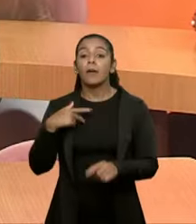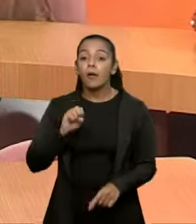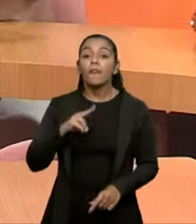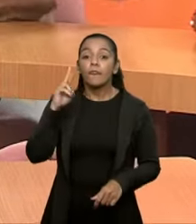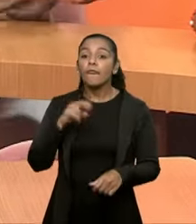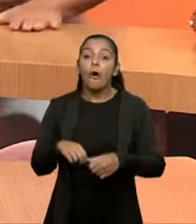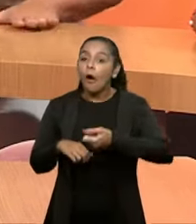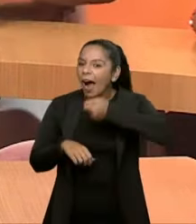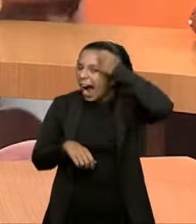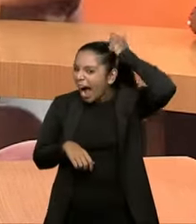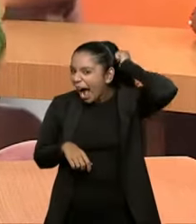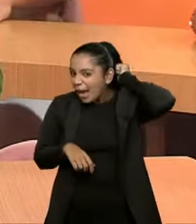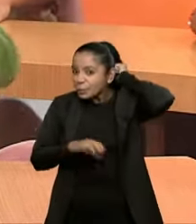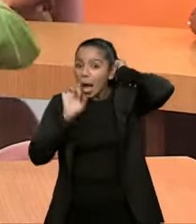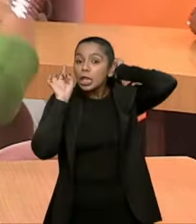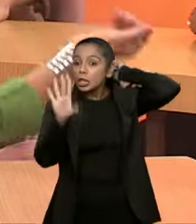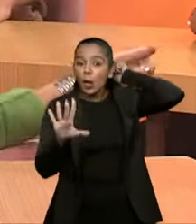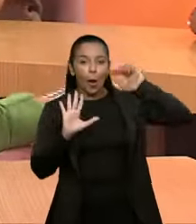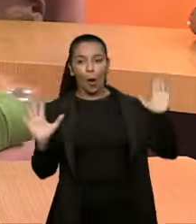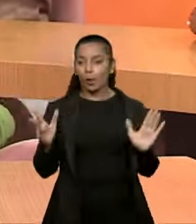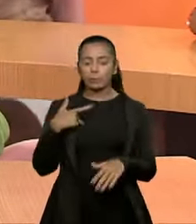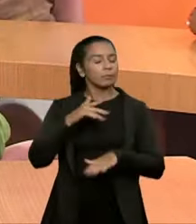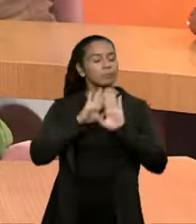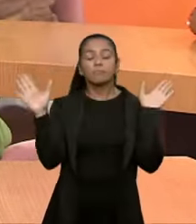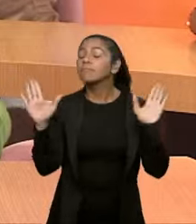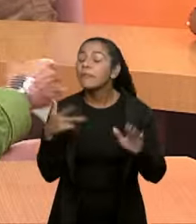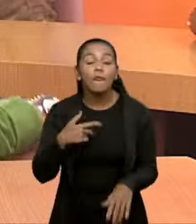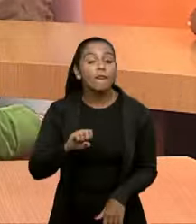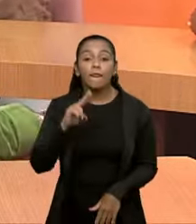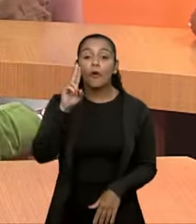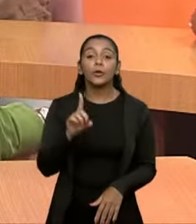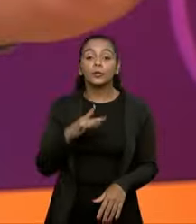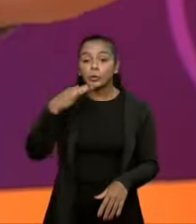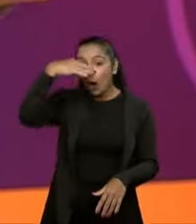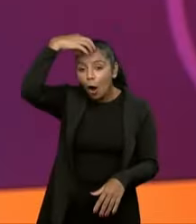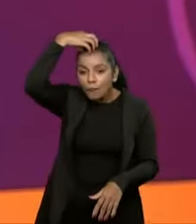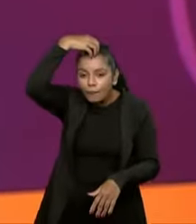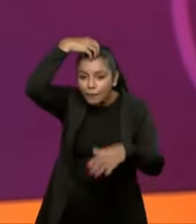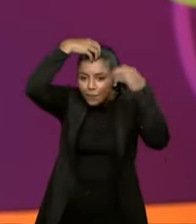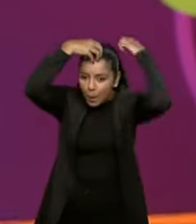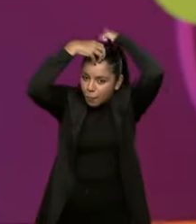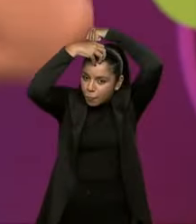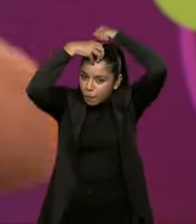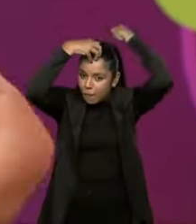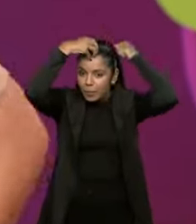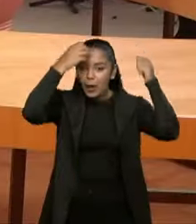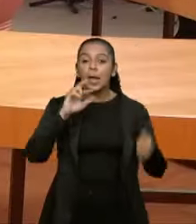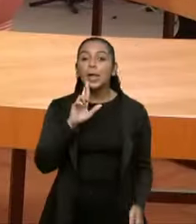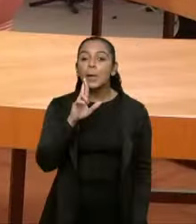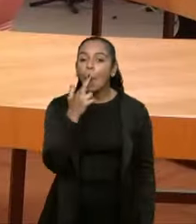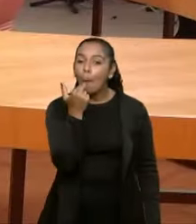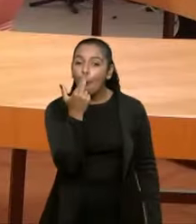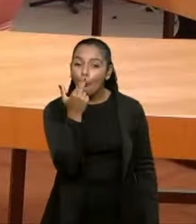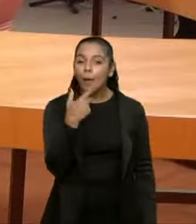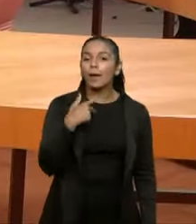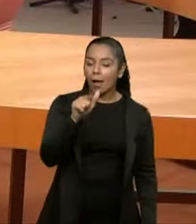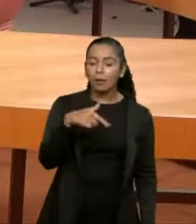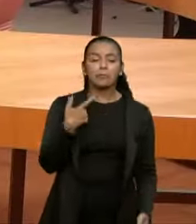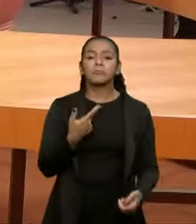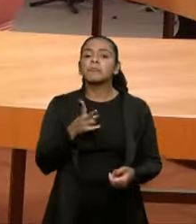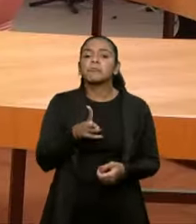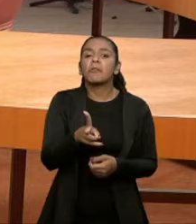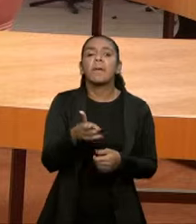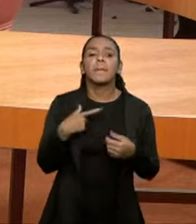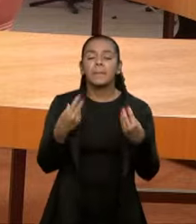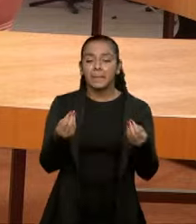raspar metade, sabe? Metade vermelho, vou deixar só o Ronaldo, que é o grupo da Copa. Então, continuidade vida... pra quê? Só